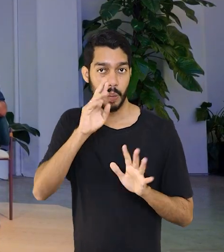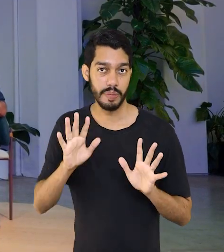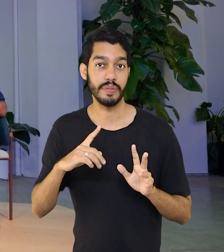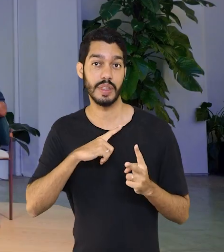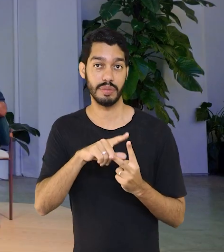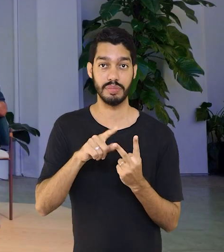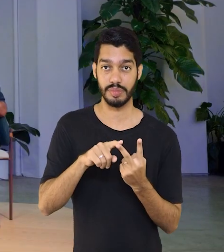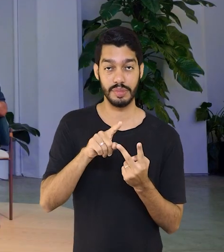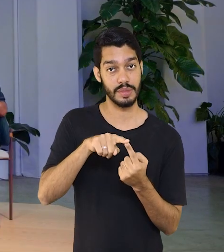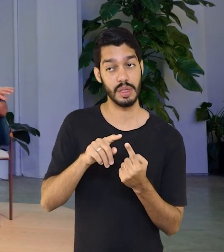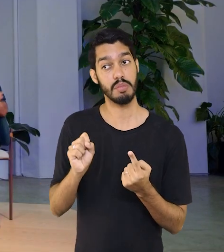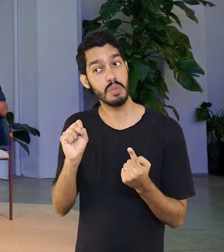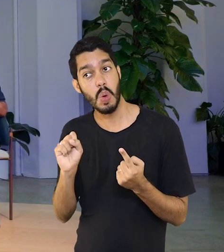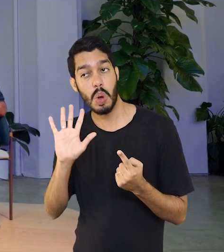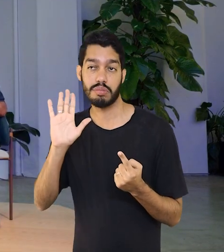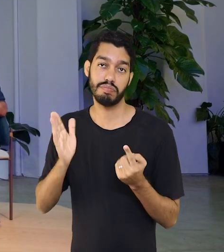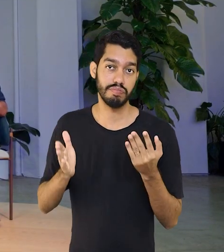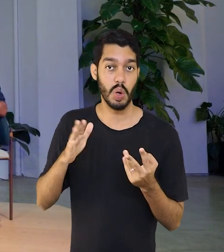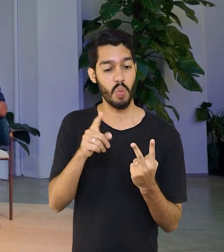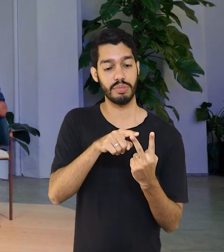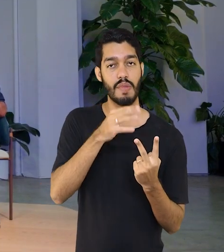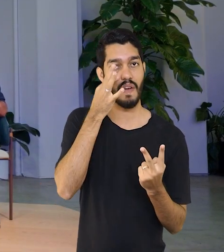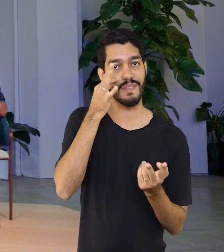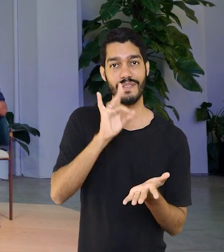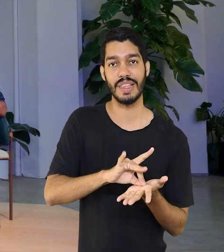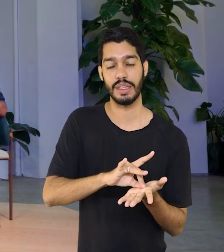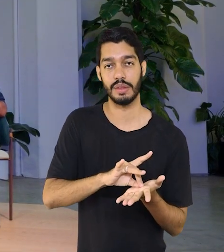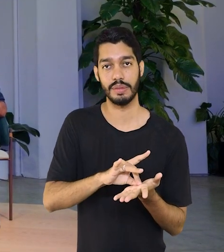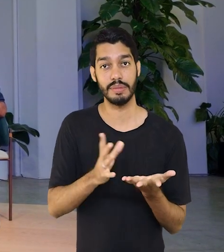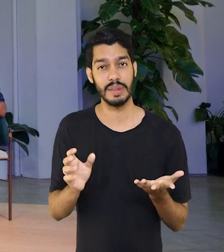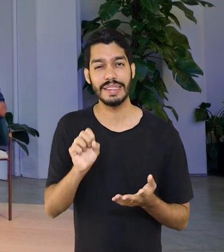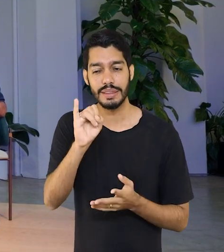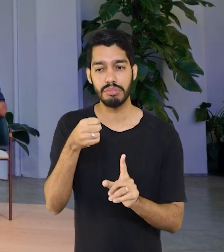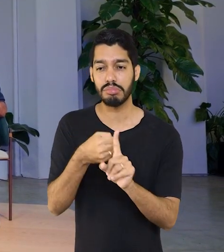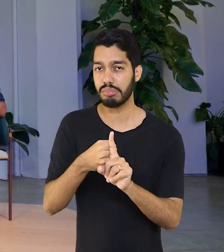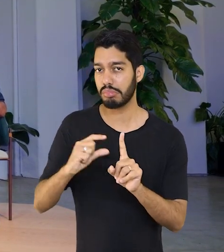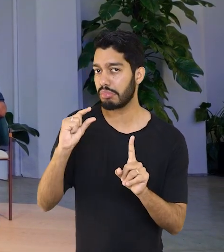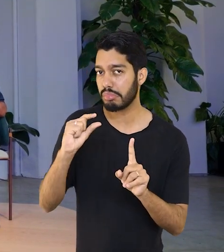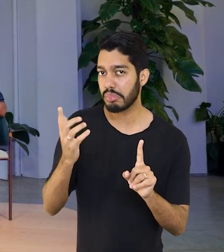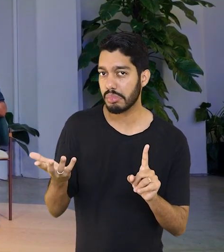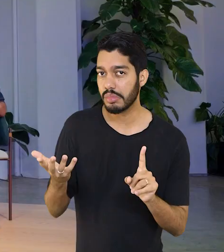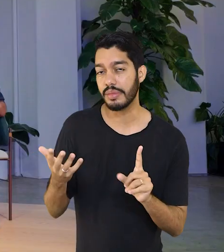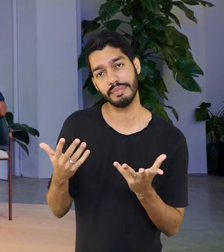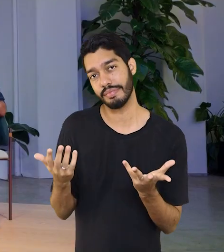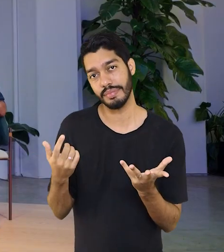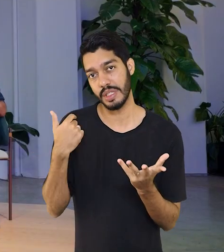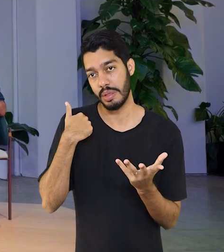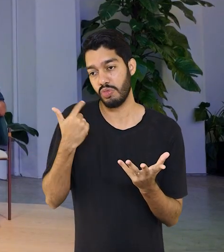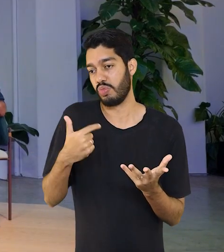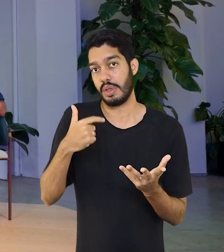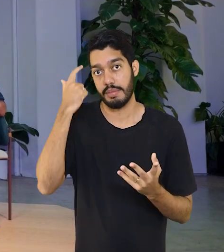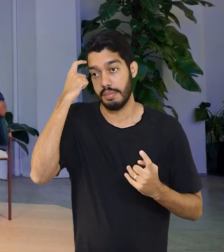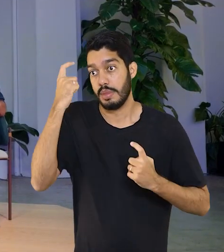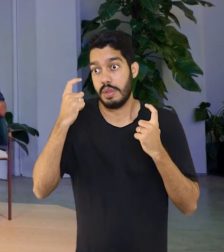Gestão de risco é 2 variáveis, probabilidade e impacto. Se o impacto é muito pequeno, sentir coceira, mesmo que tenha